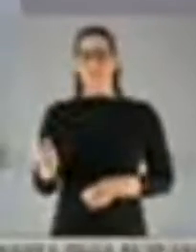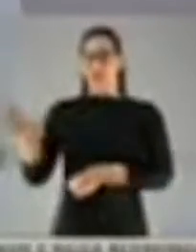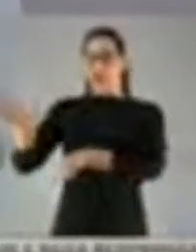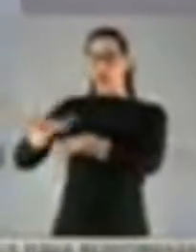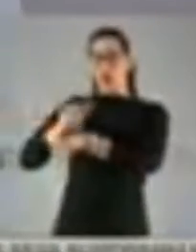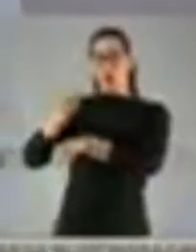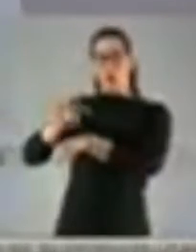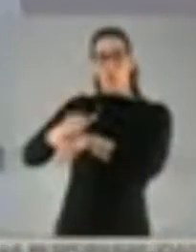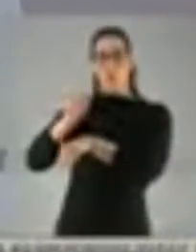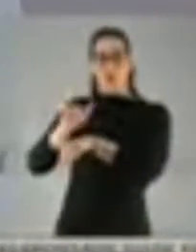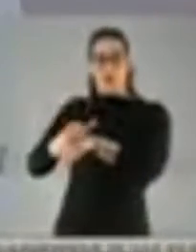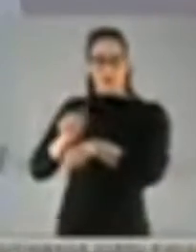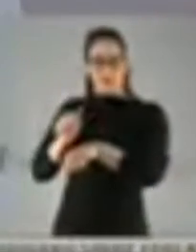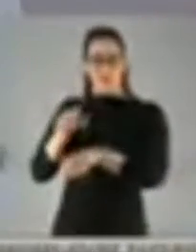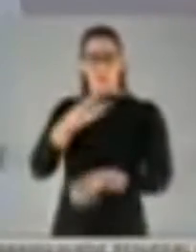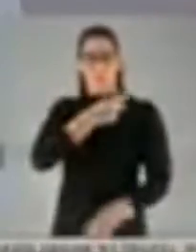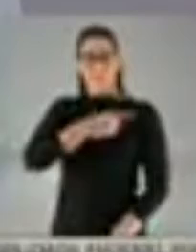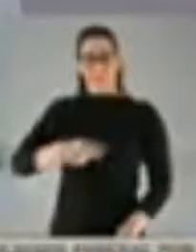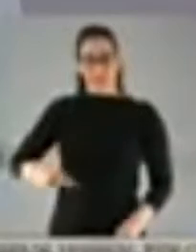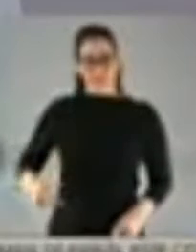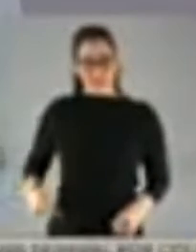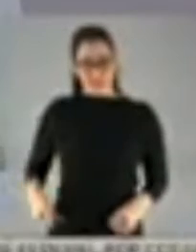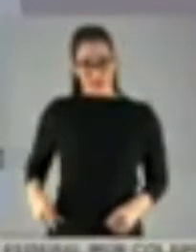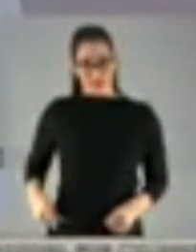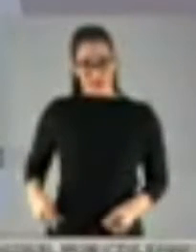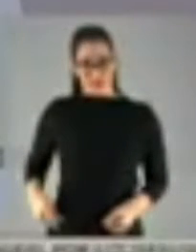literi, presidente da República,